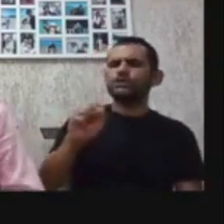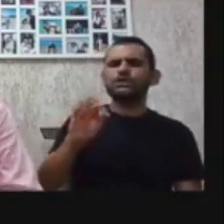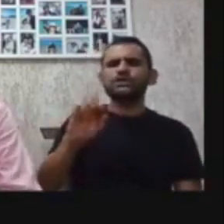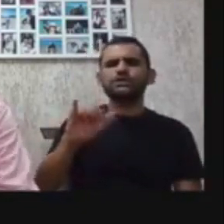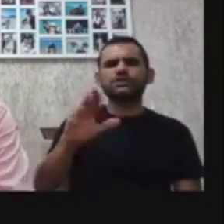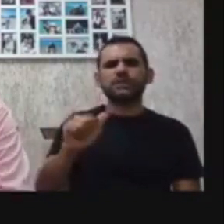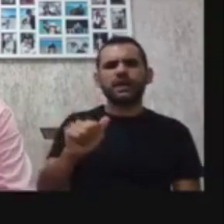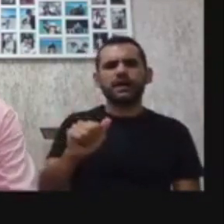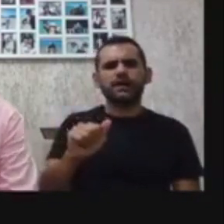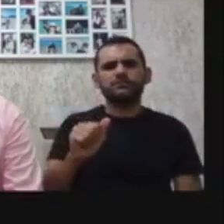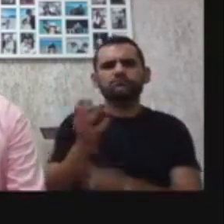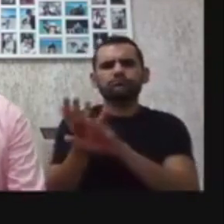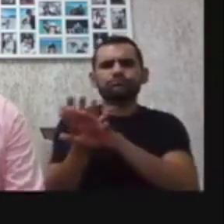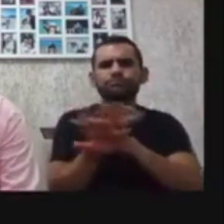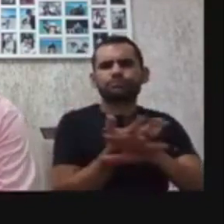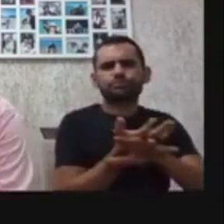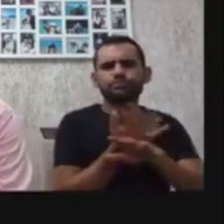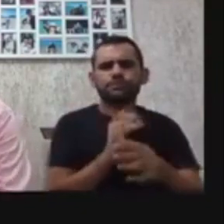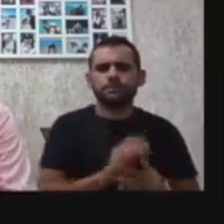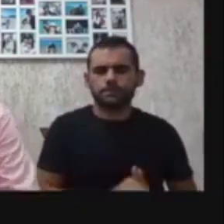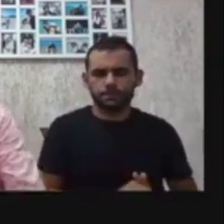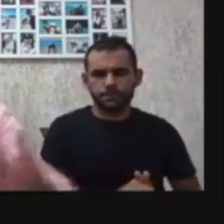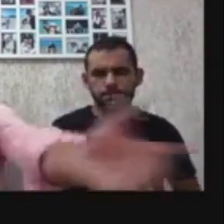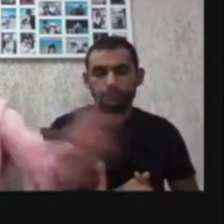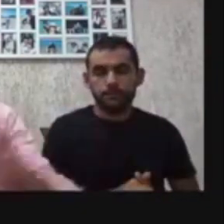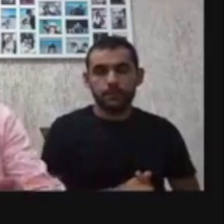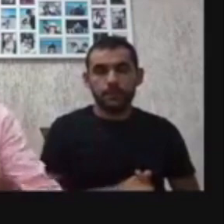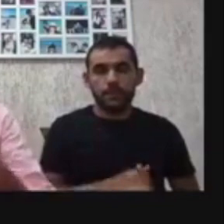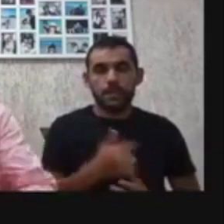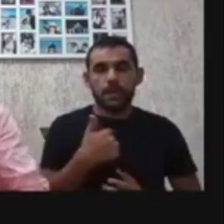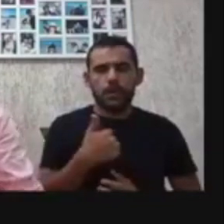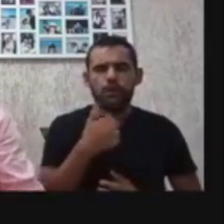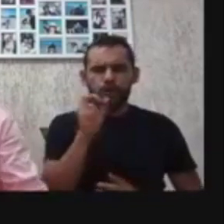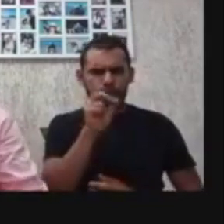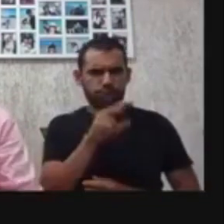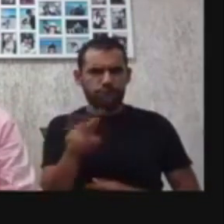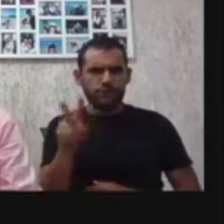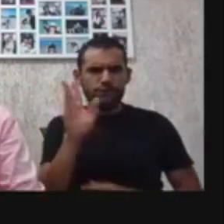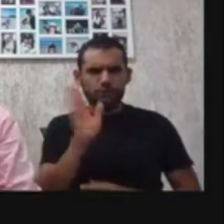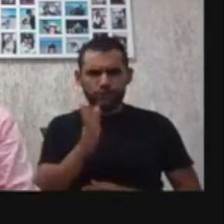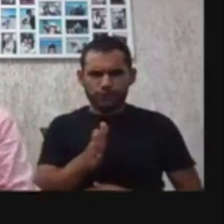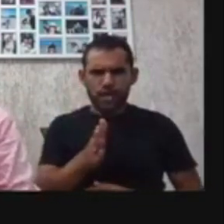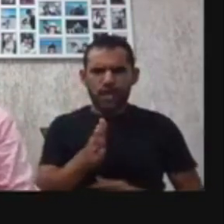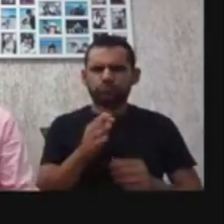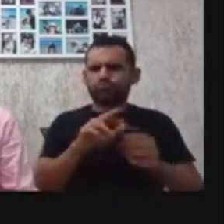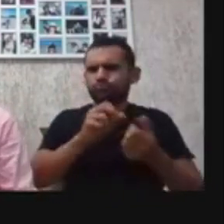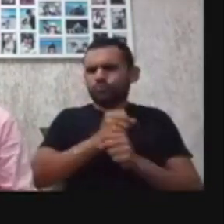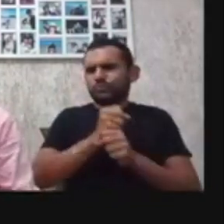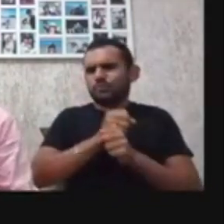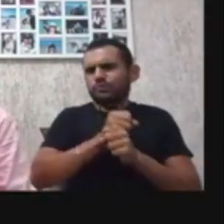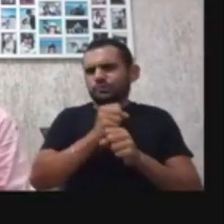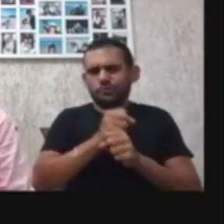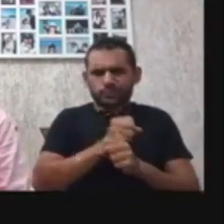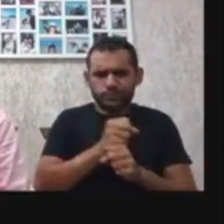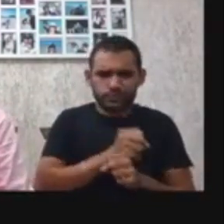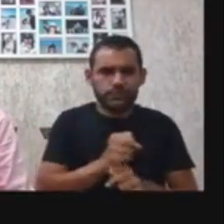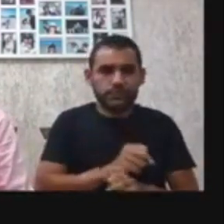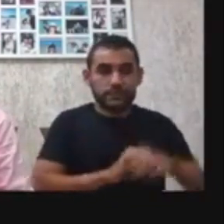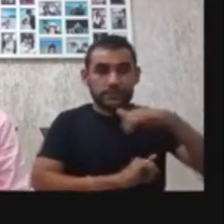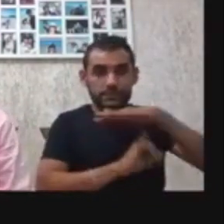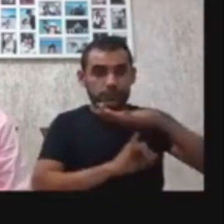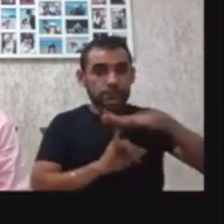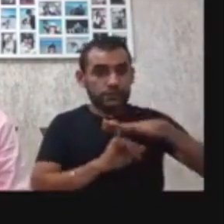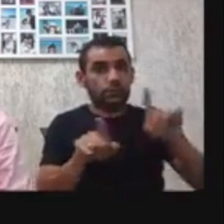multidisciplinares? Adriano, eu acompanho essa questão há muitos anos, porque onde eu estou, a